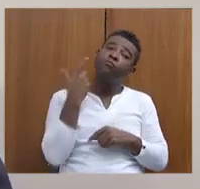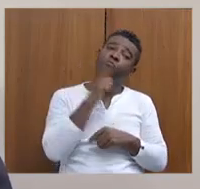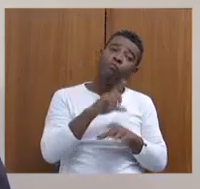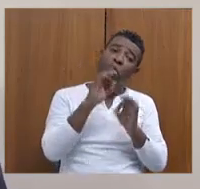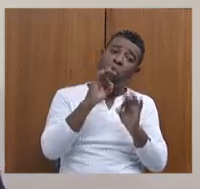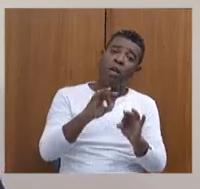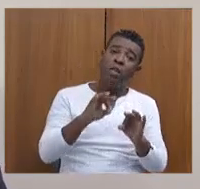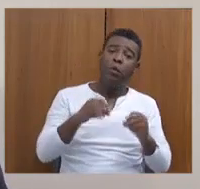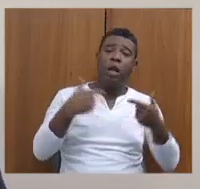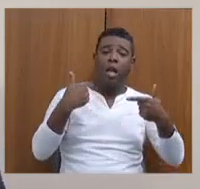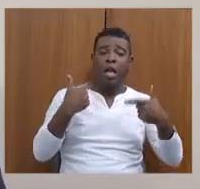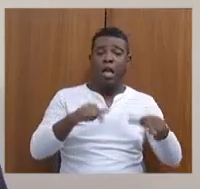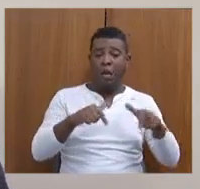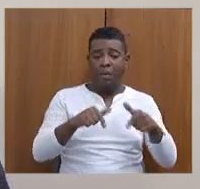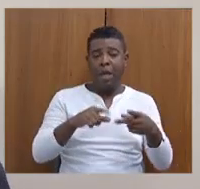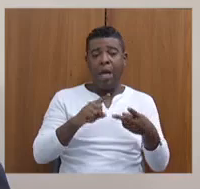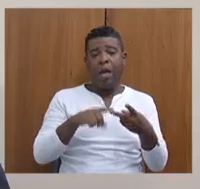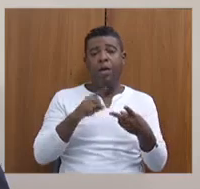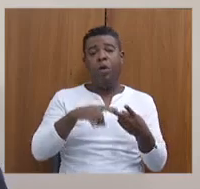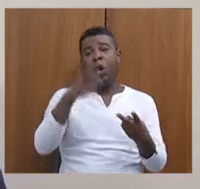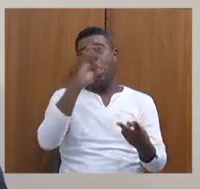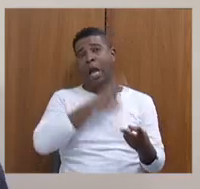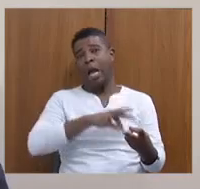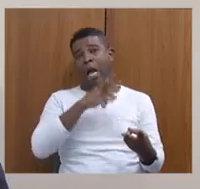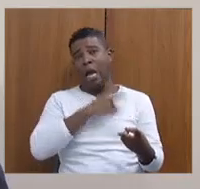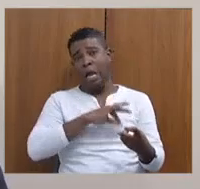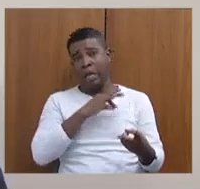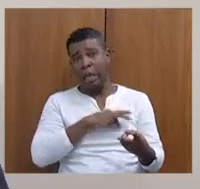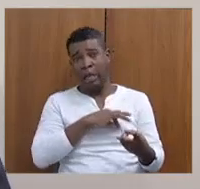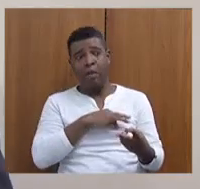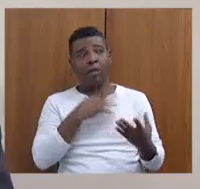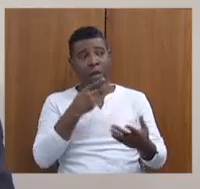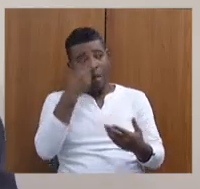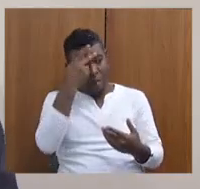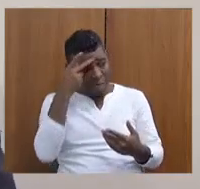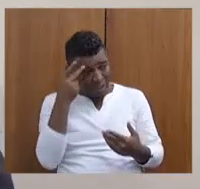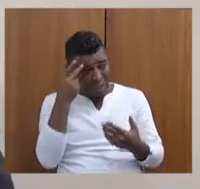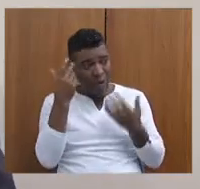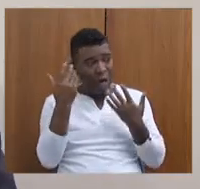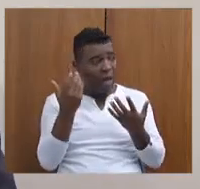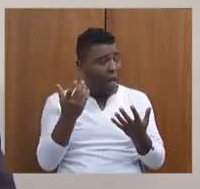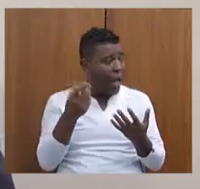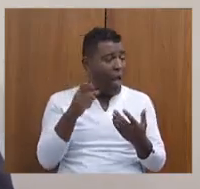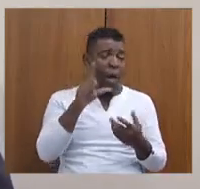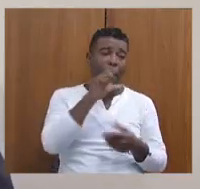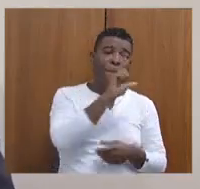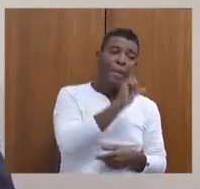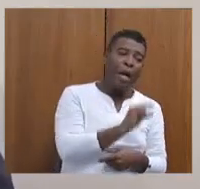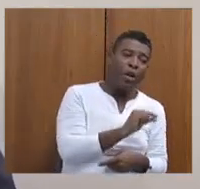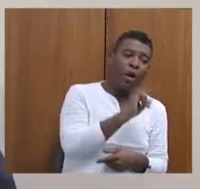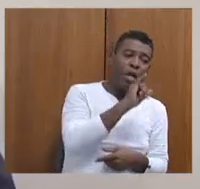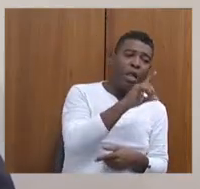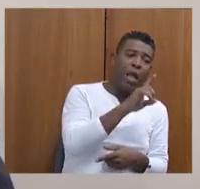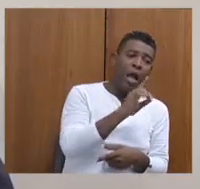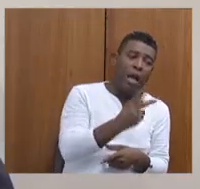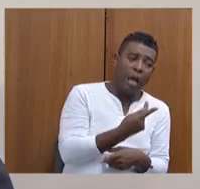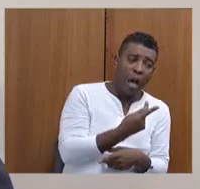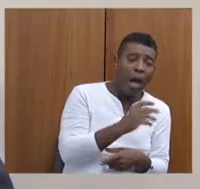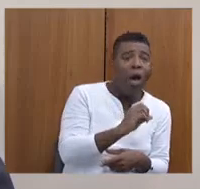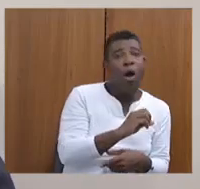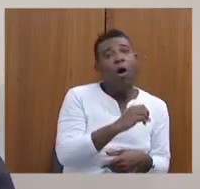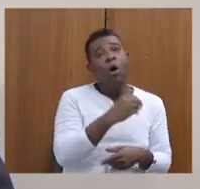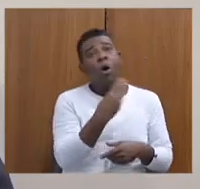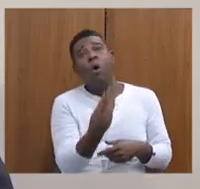então então assim é a escolha que deve ser feita as pessoas querem ser o menor IDH ou querem se espelhar em